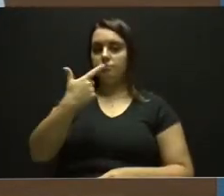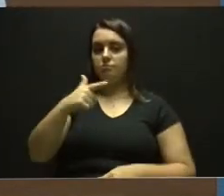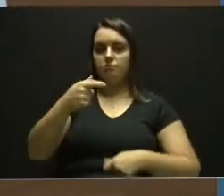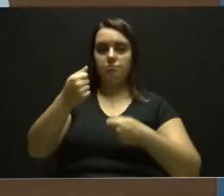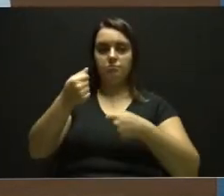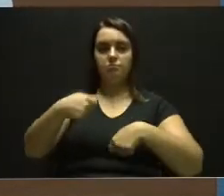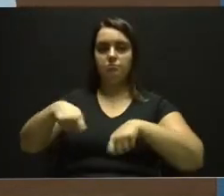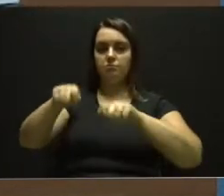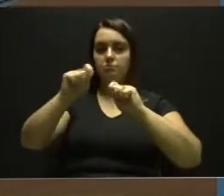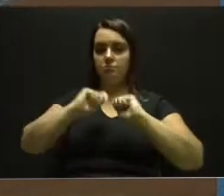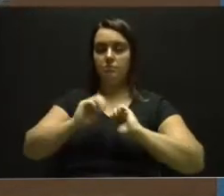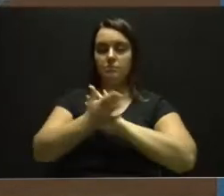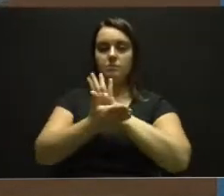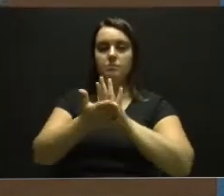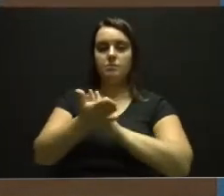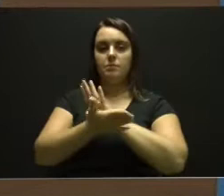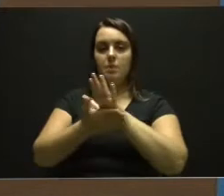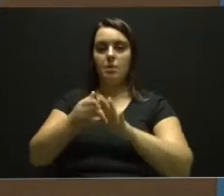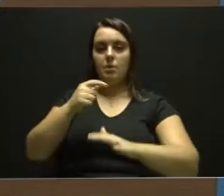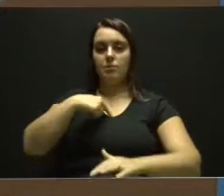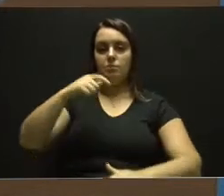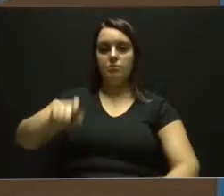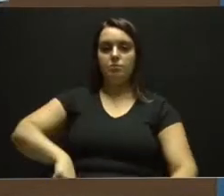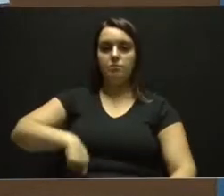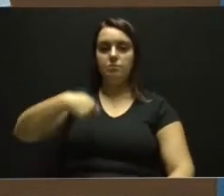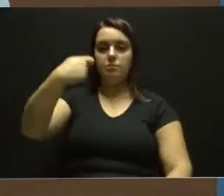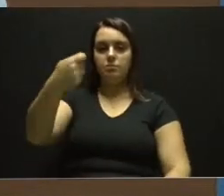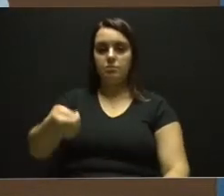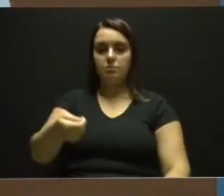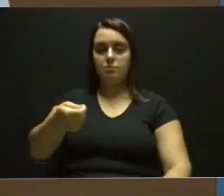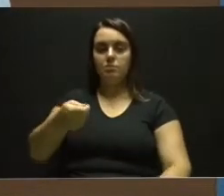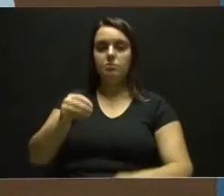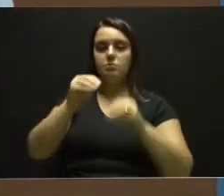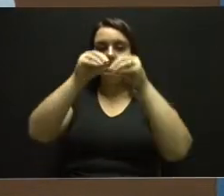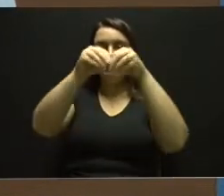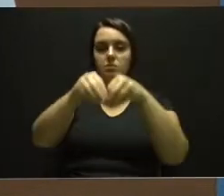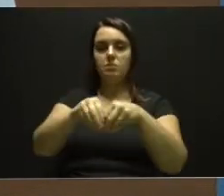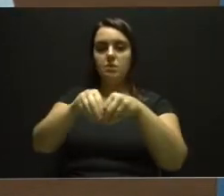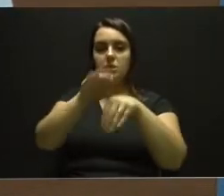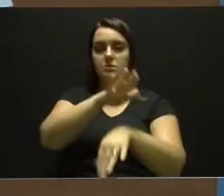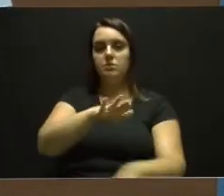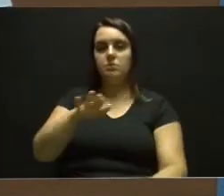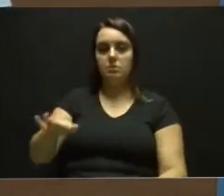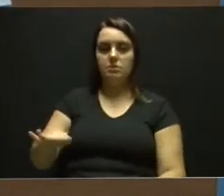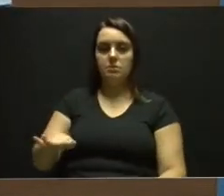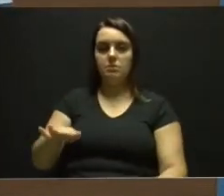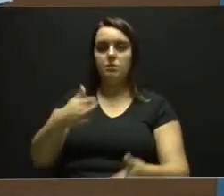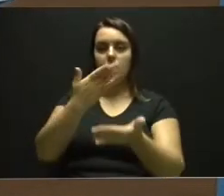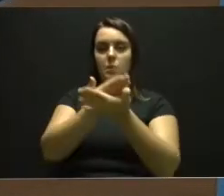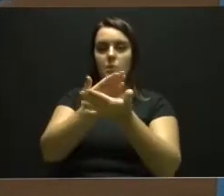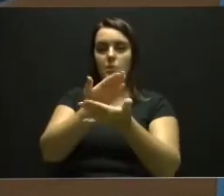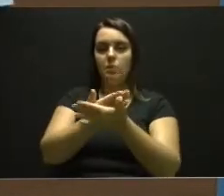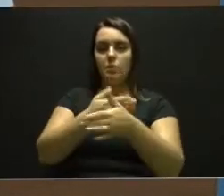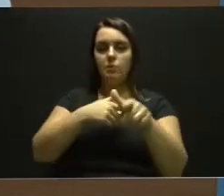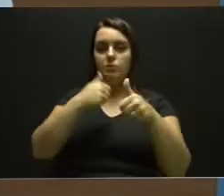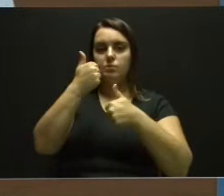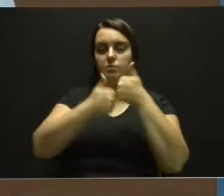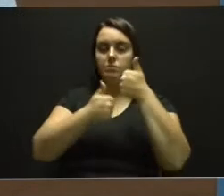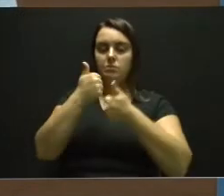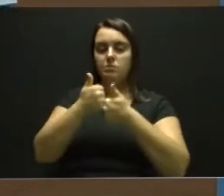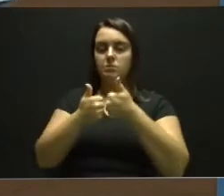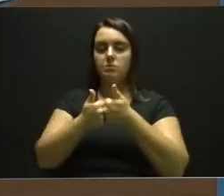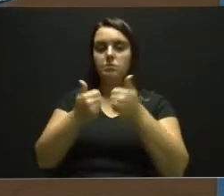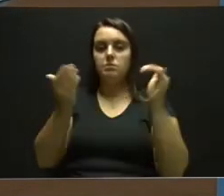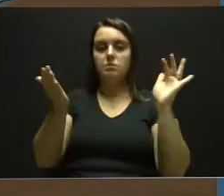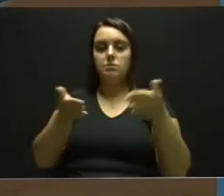tiro do meu bolso para trazer uma criança e colocar a mão na escolinha de futebol que não estão precisando hoje